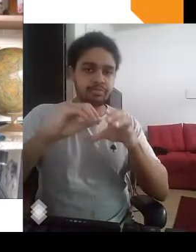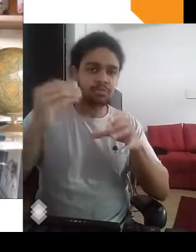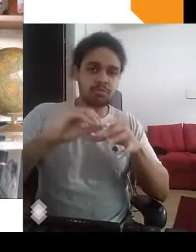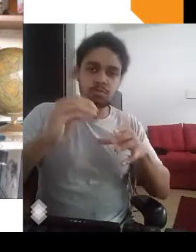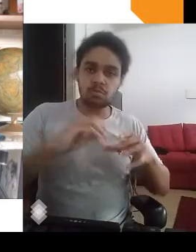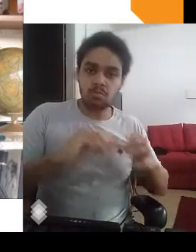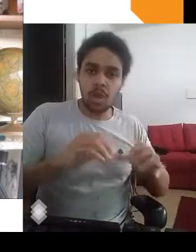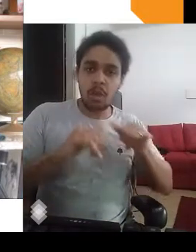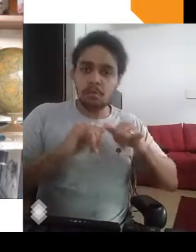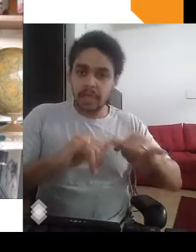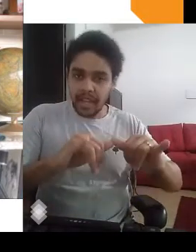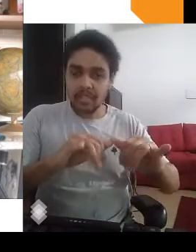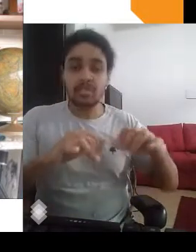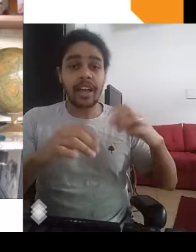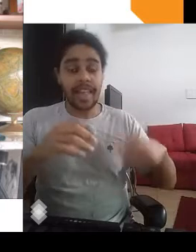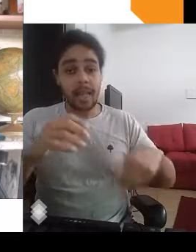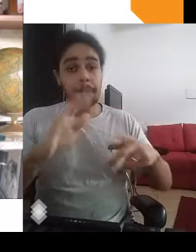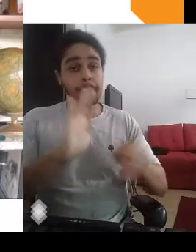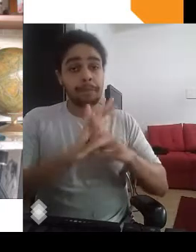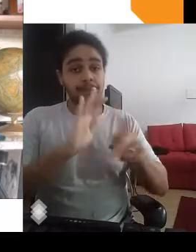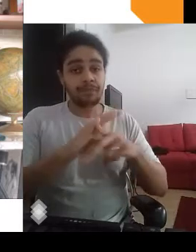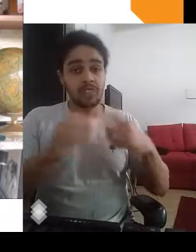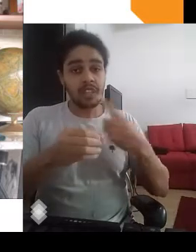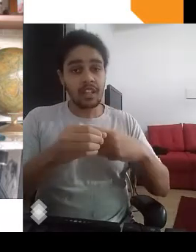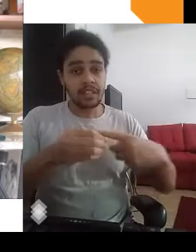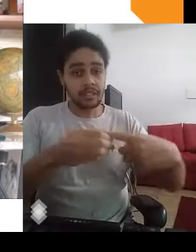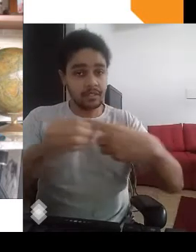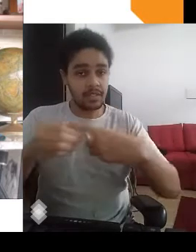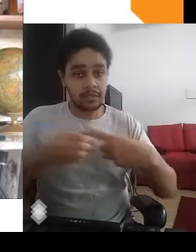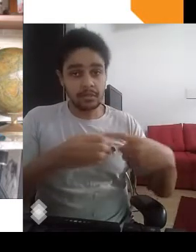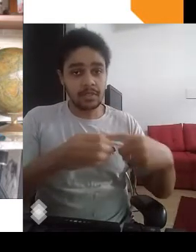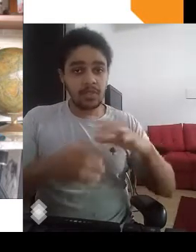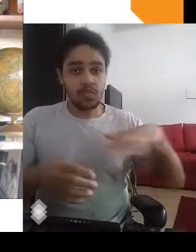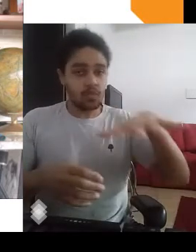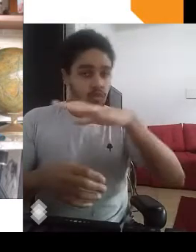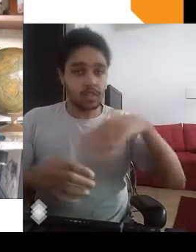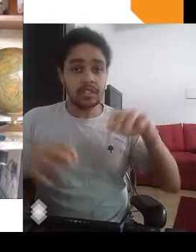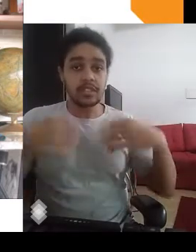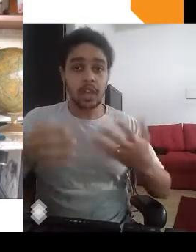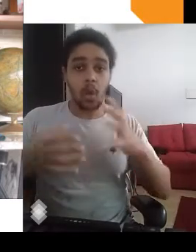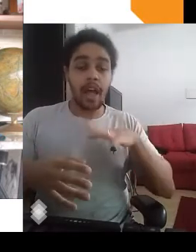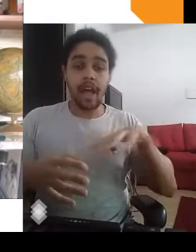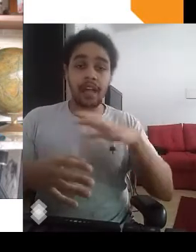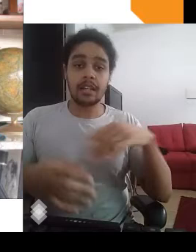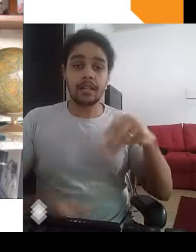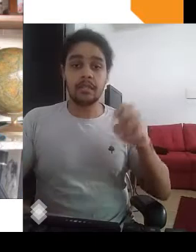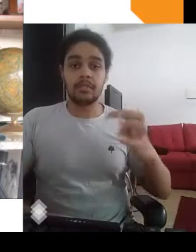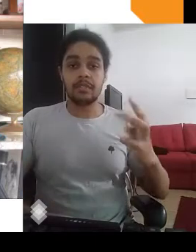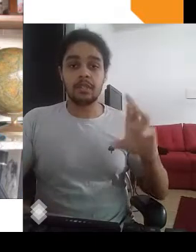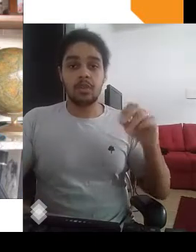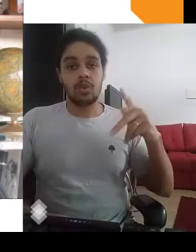estão localizados nas cidades periféricas desta metrópole. Então, a